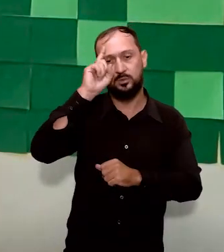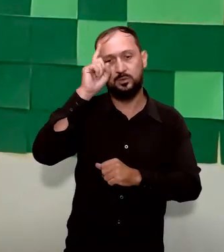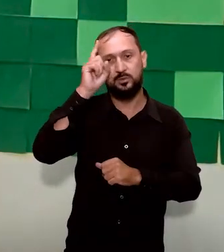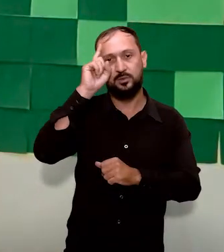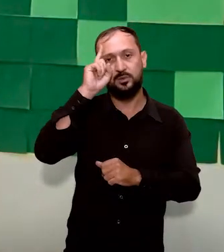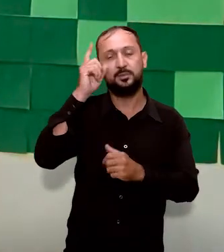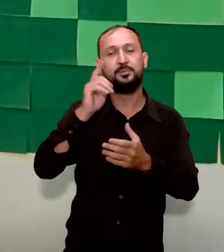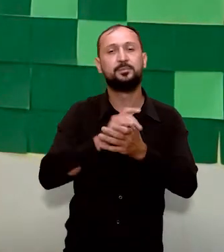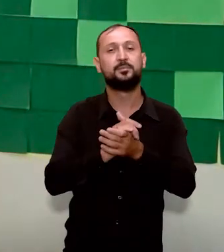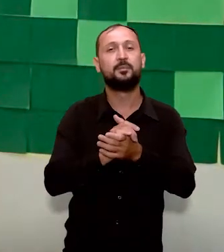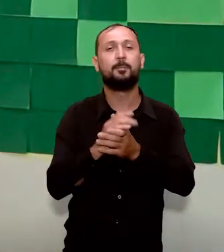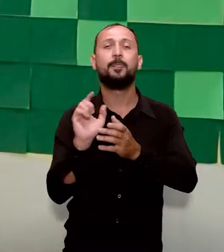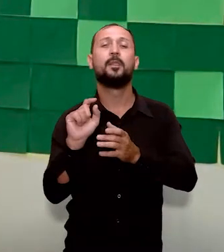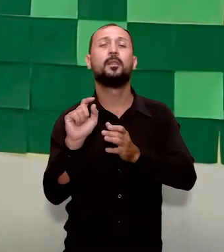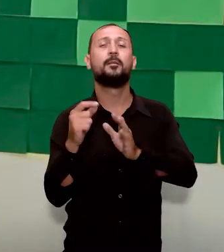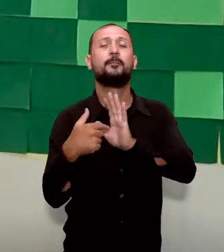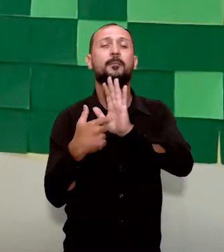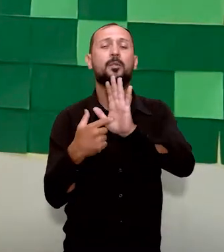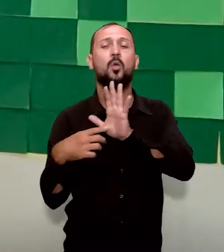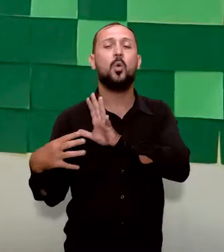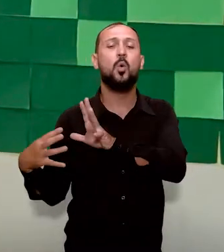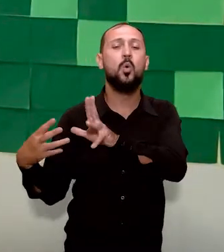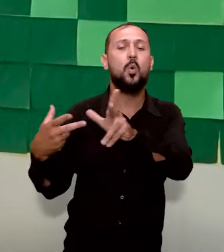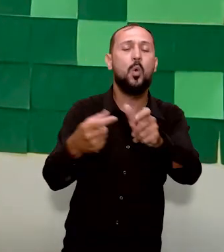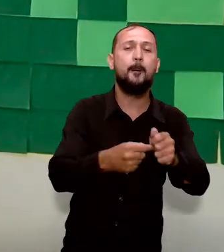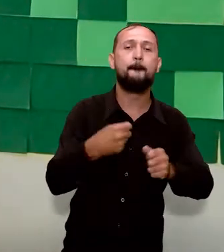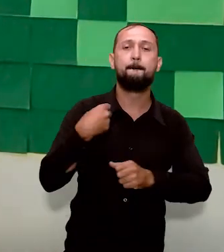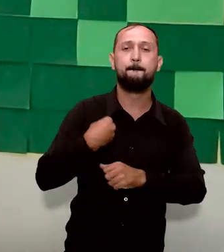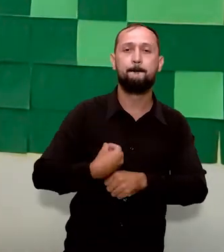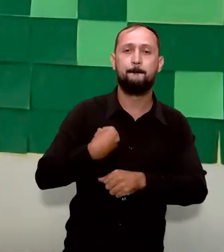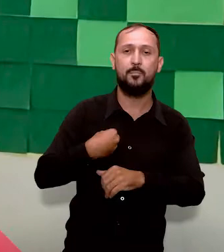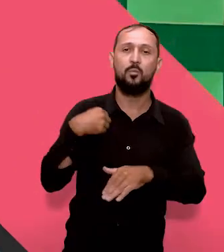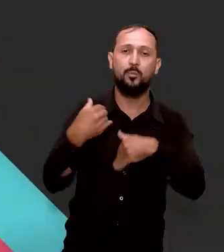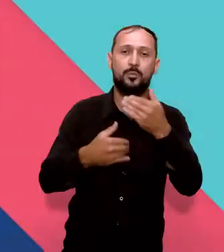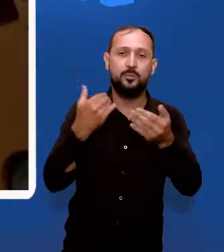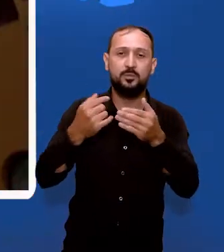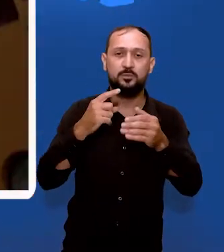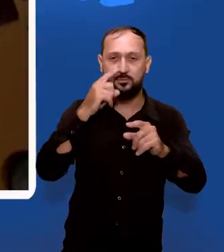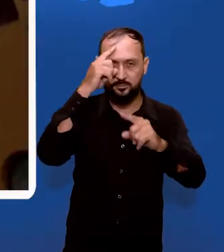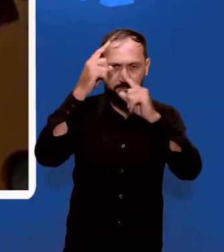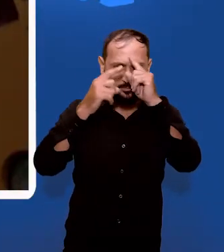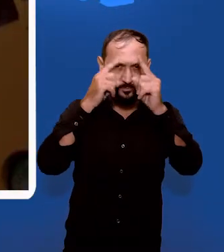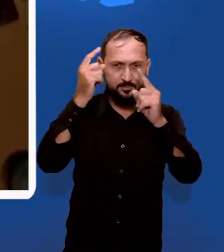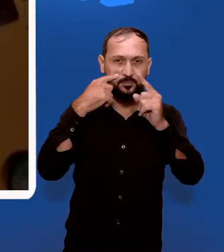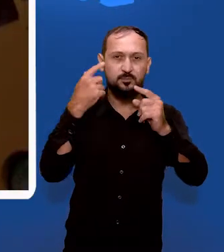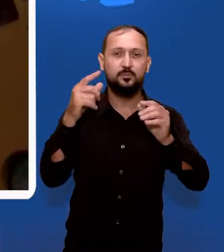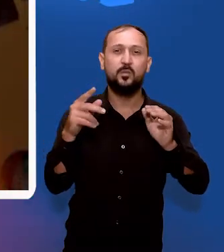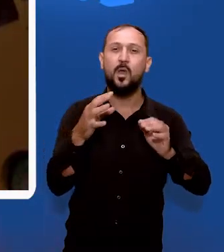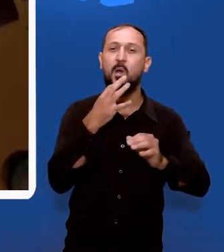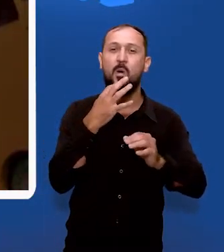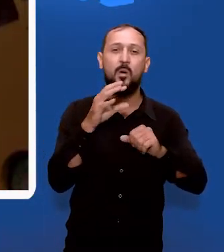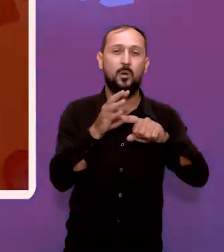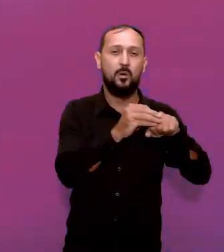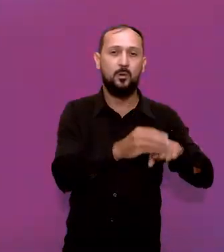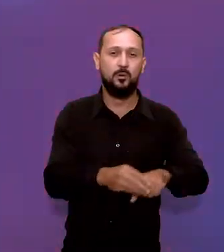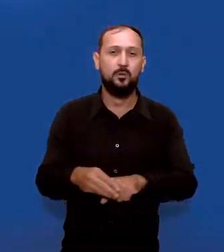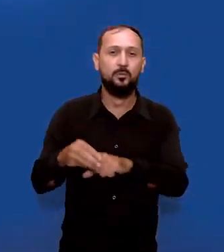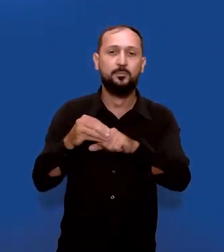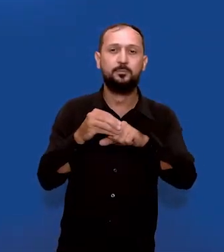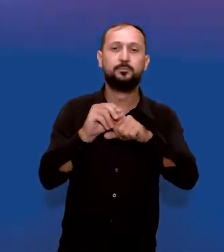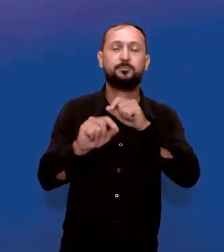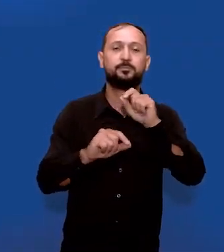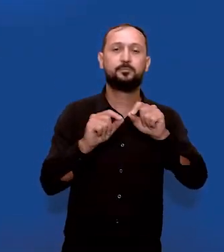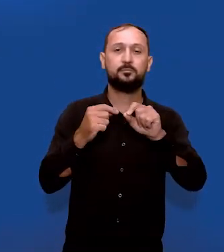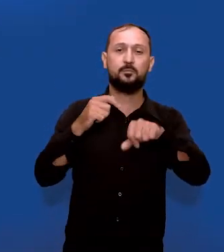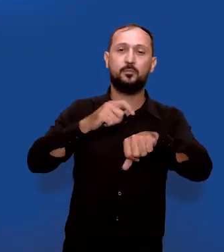nosso cotidiano e ver que tudo faz parte de um processo criativo, de um processo de